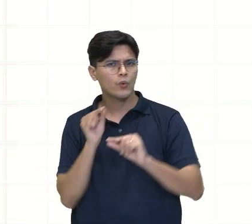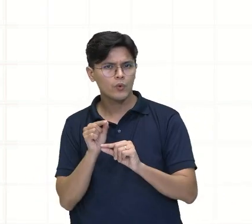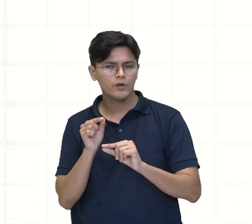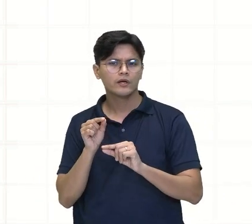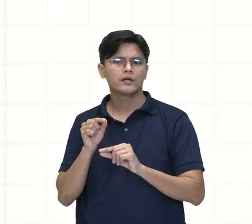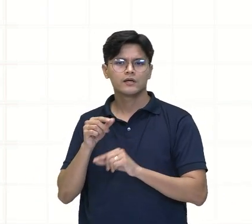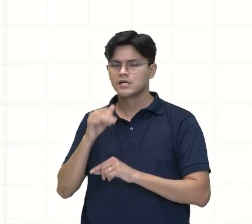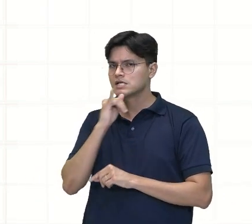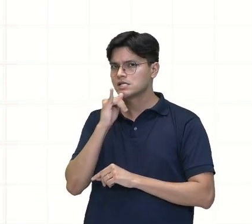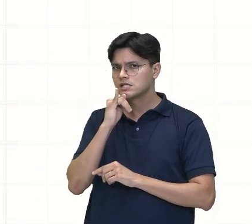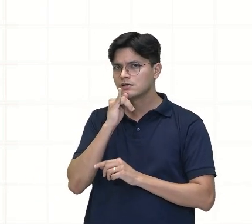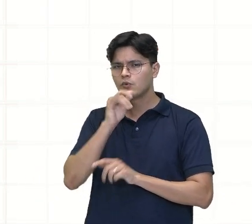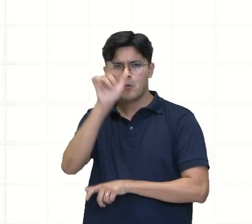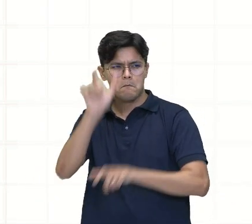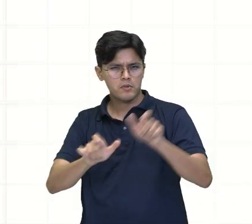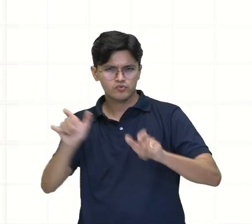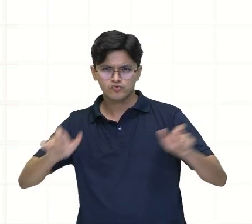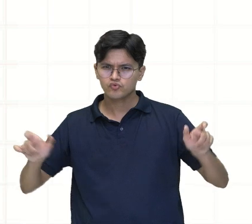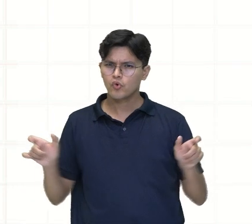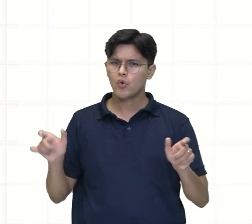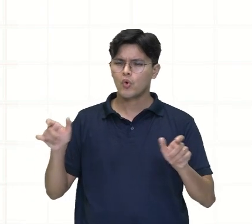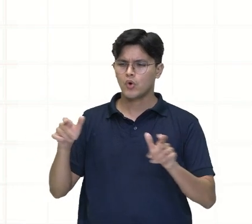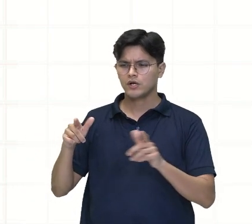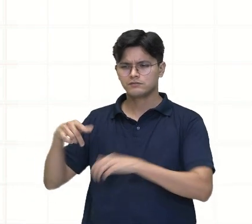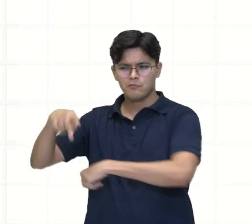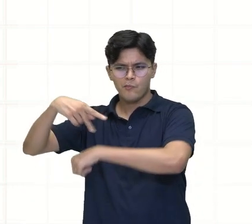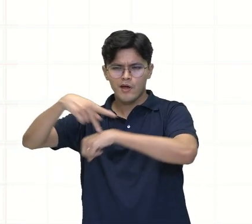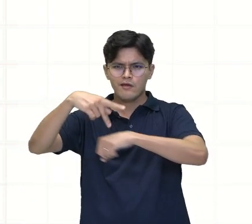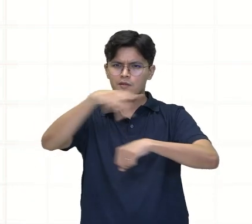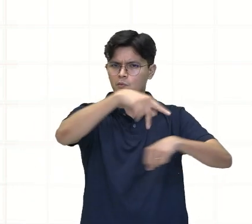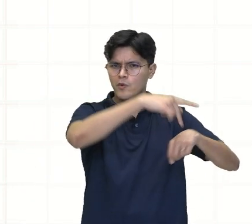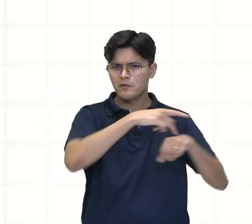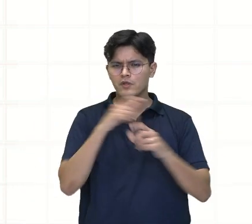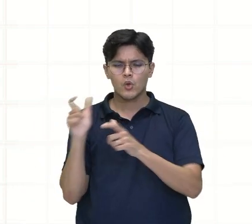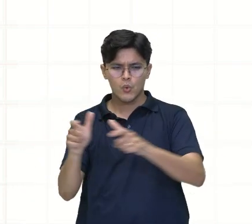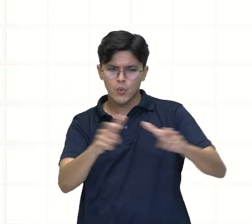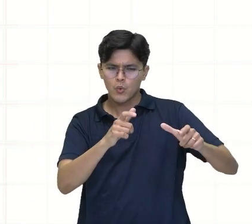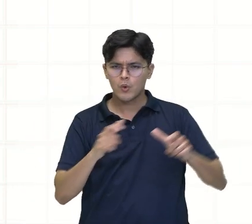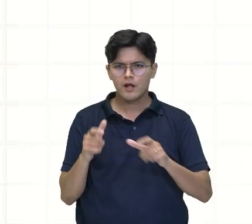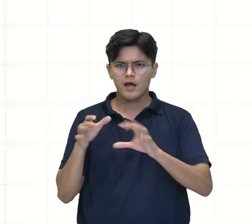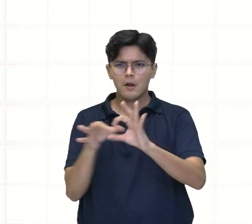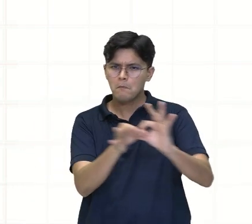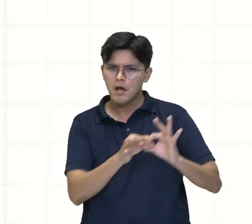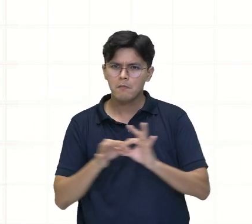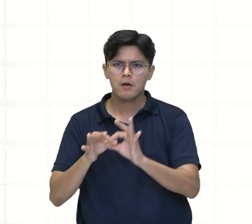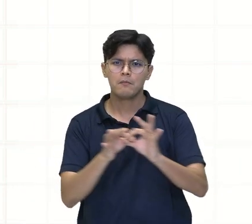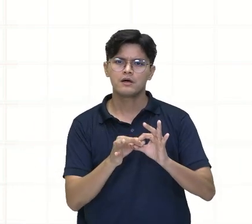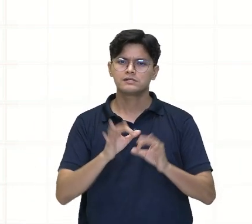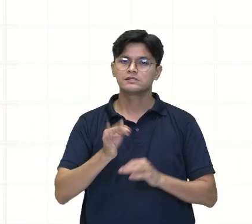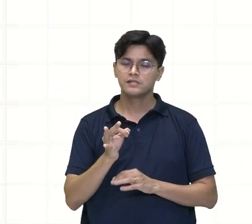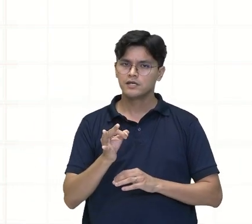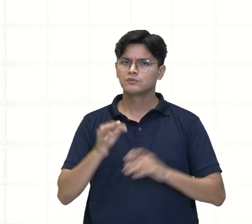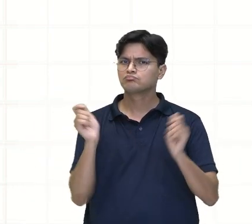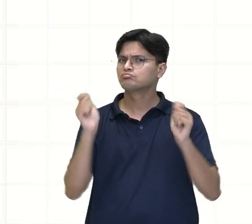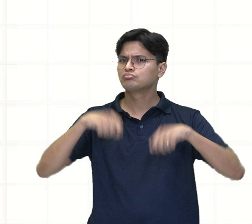diferentes pessoas, a conexão entre os lugares e as pessoas em escala mundial. Isso só foi possível